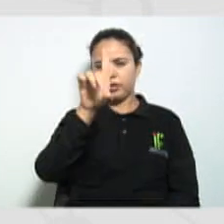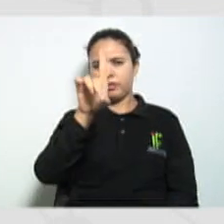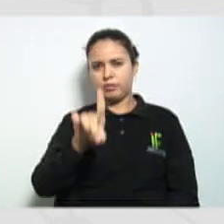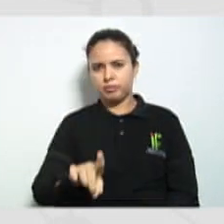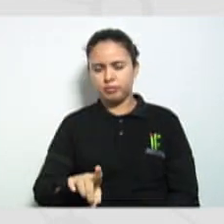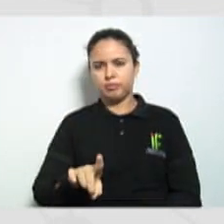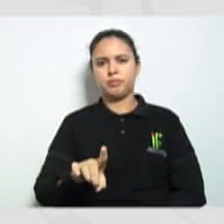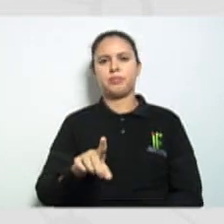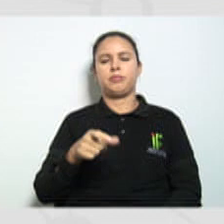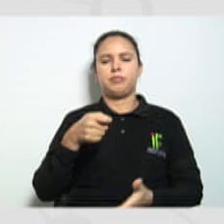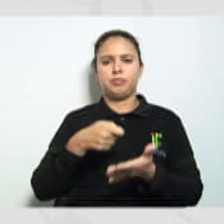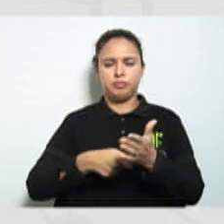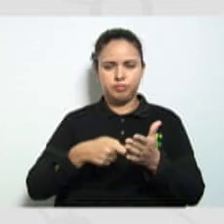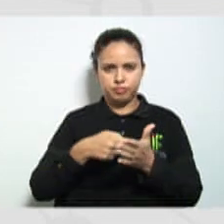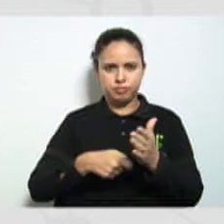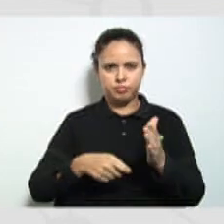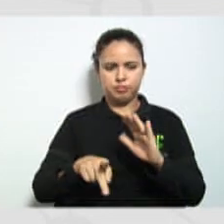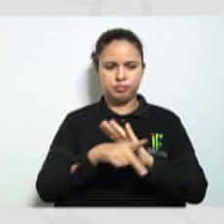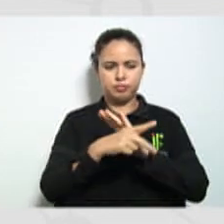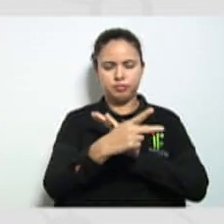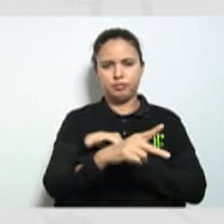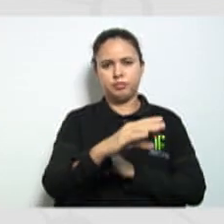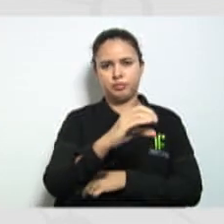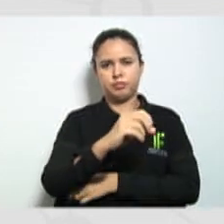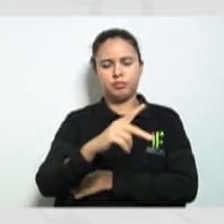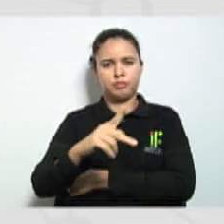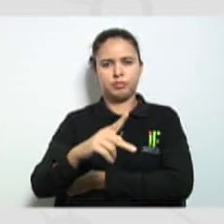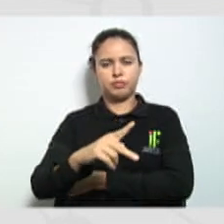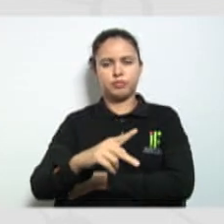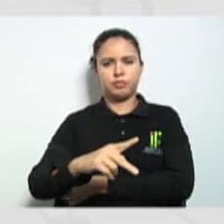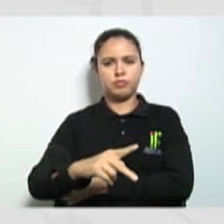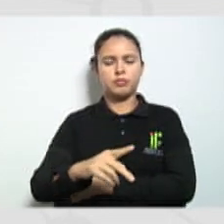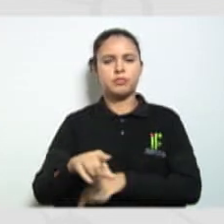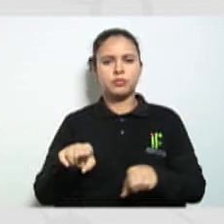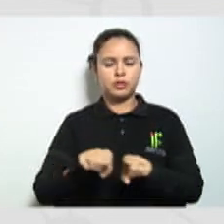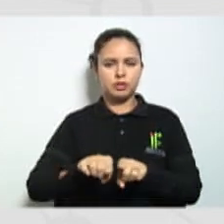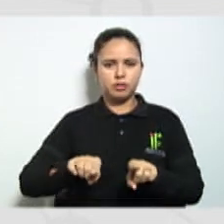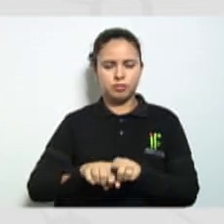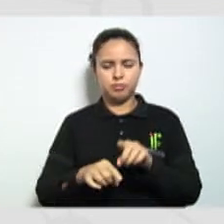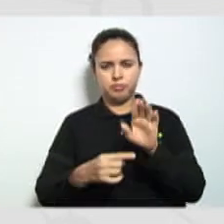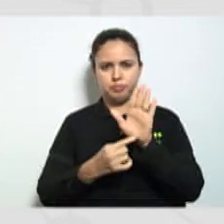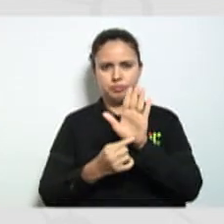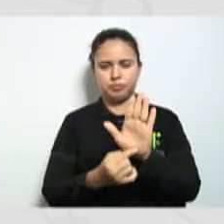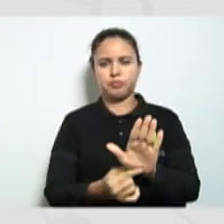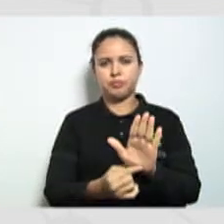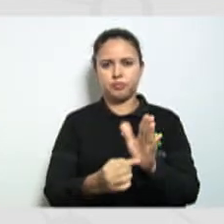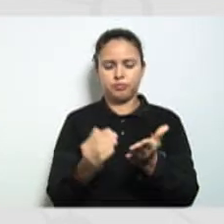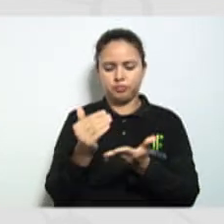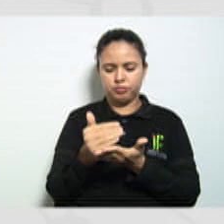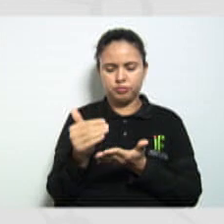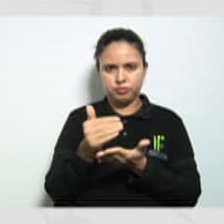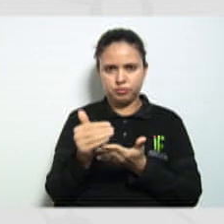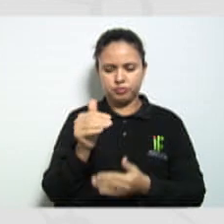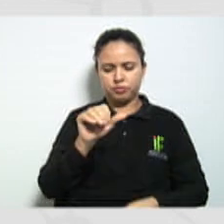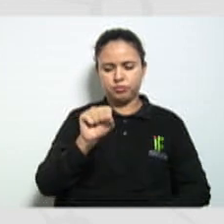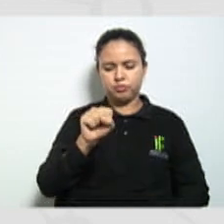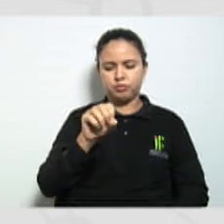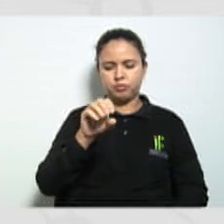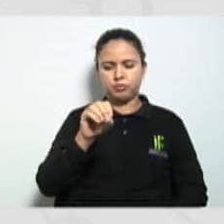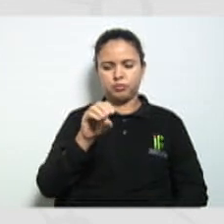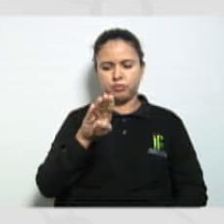da cooperativa. E também a demonstração das sobras